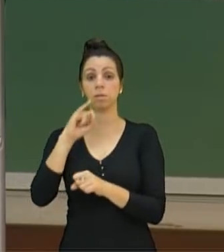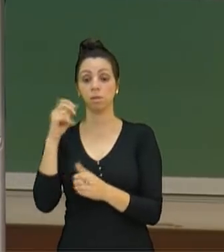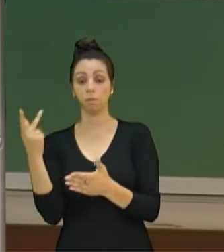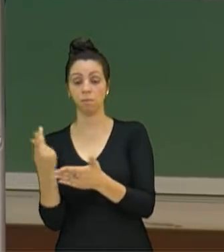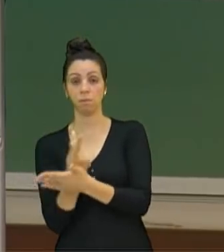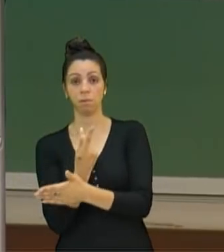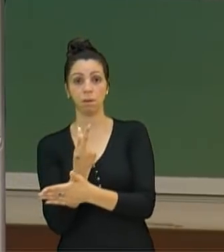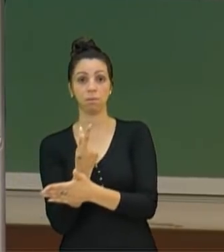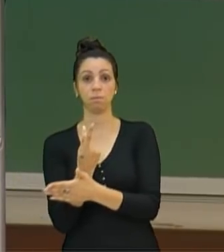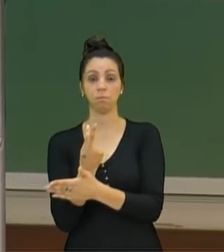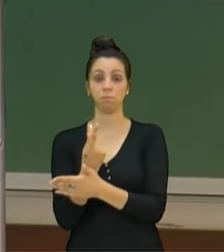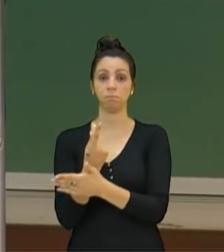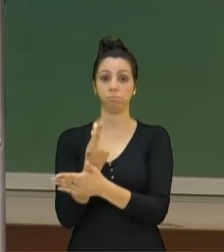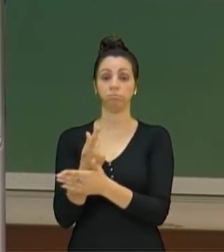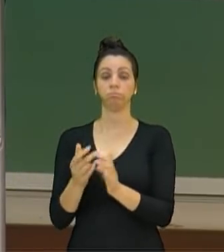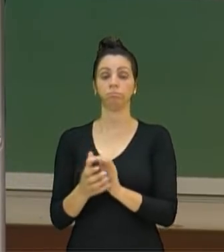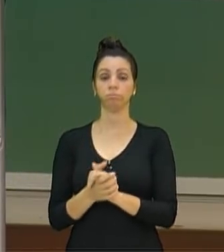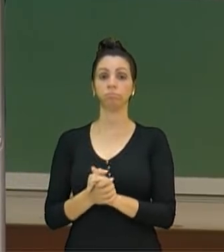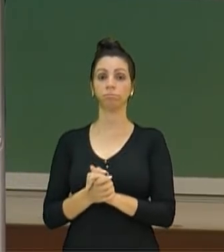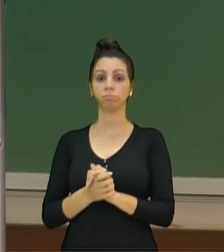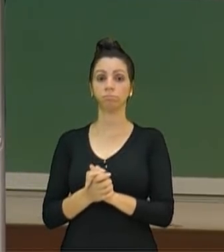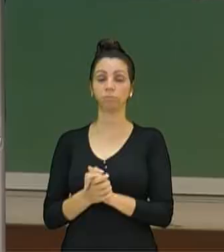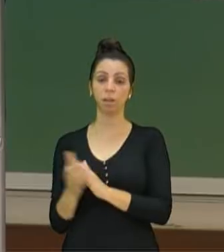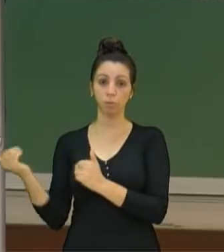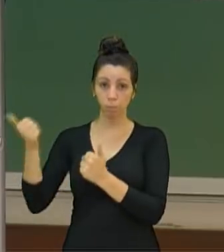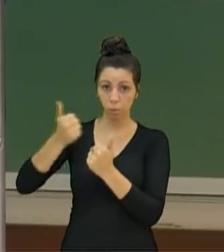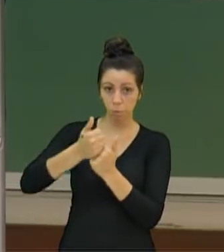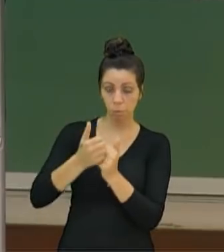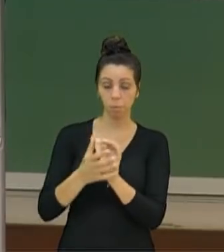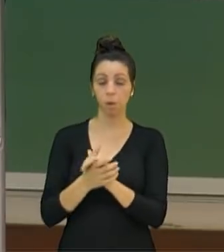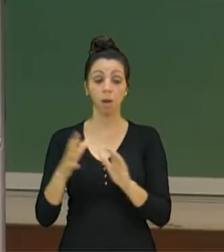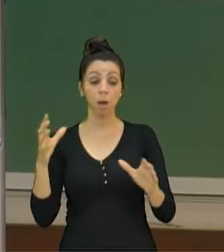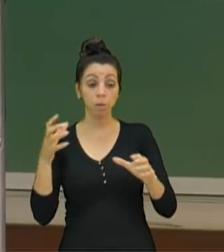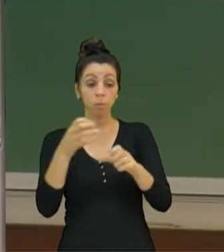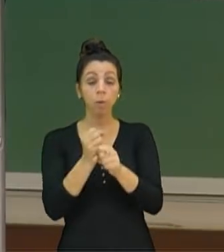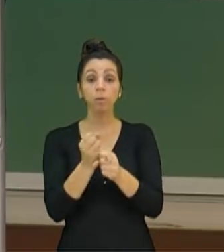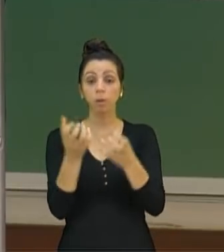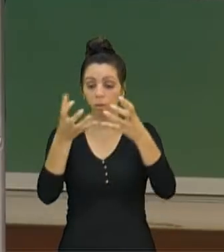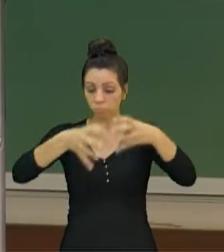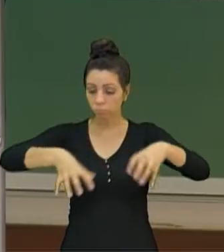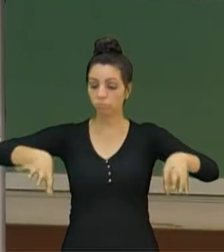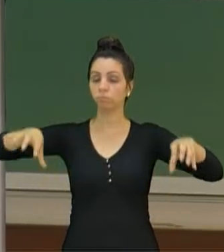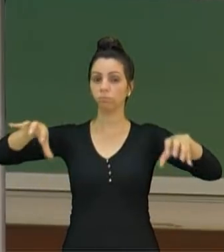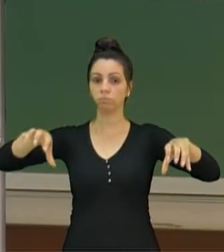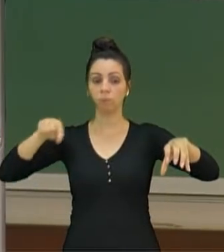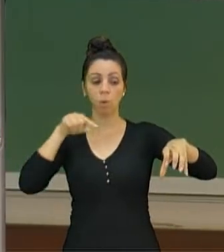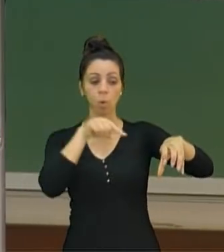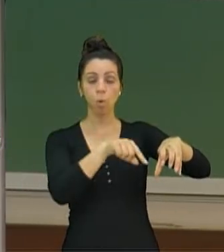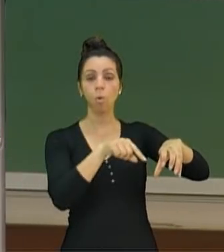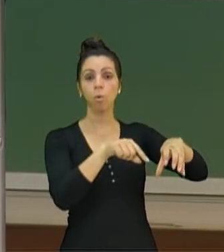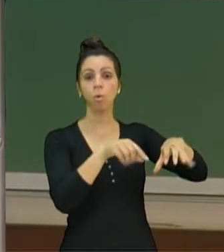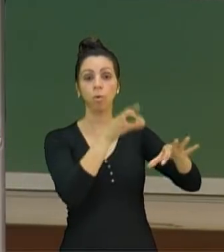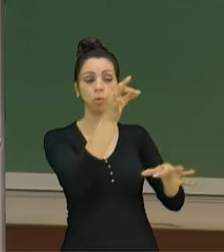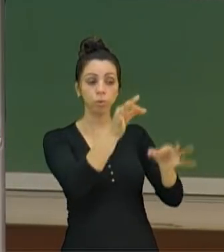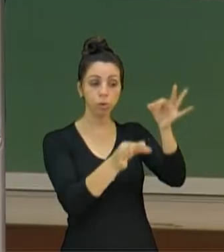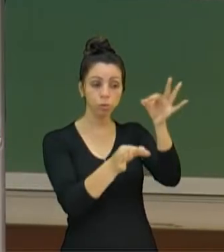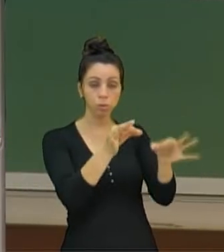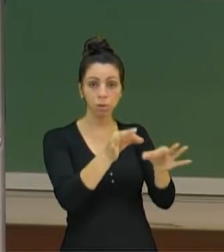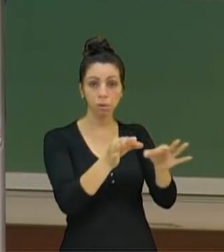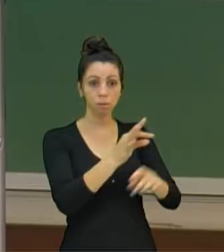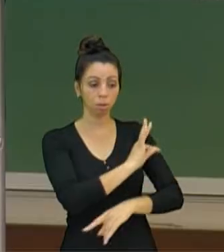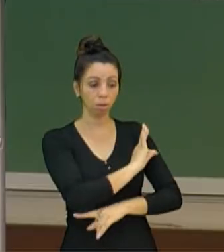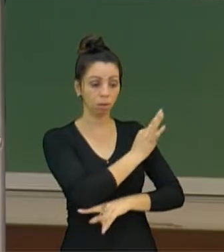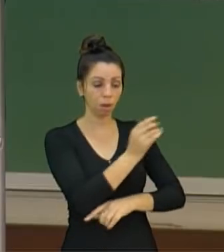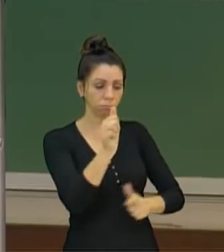notas, elas são compostas por duas bancadas de juízes, uma que avalia o aspecto técnico